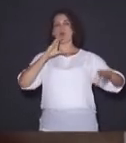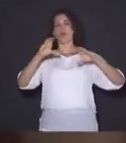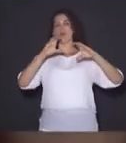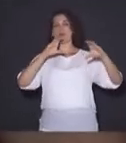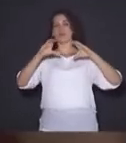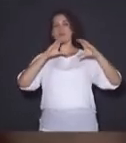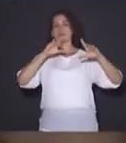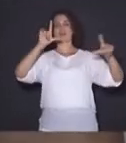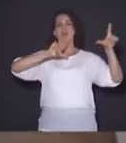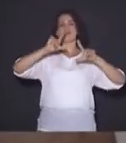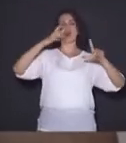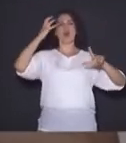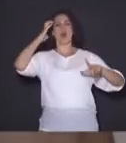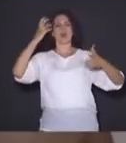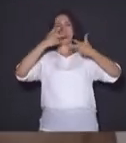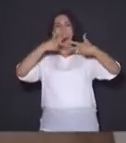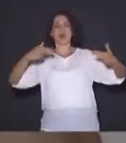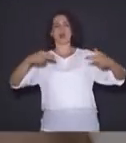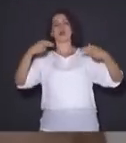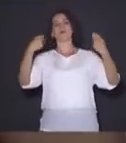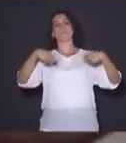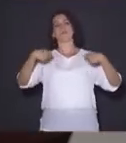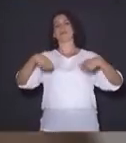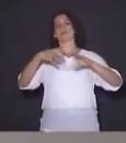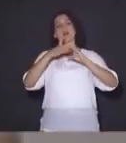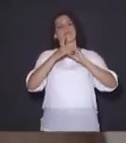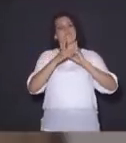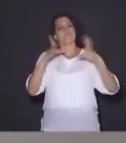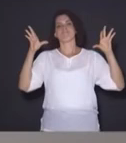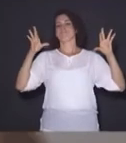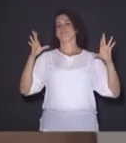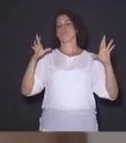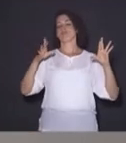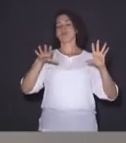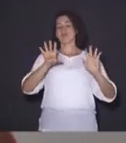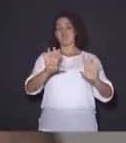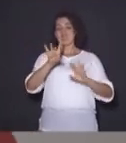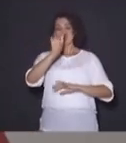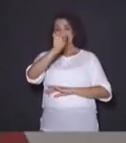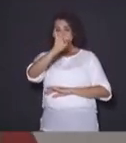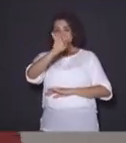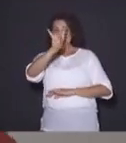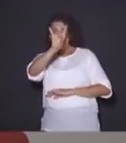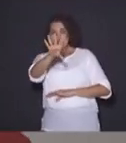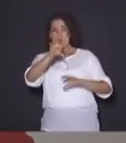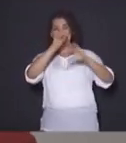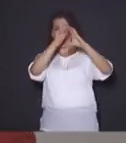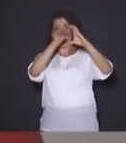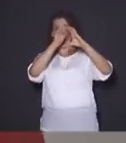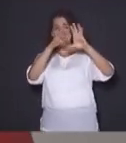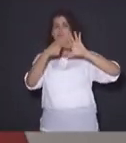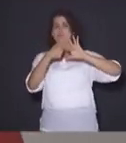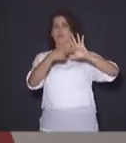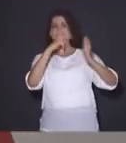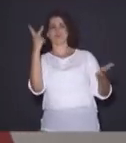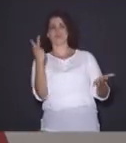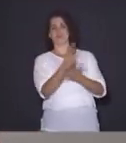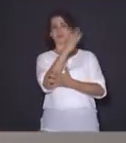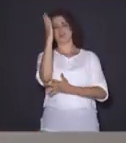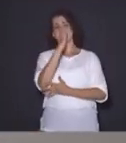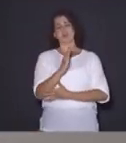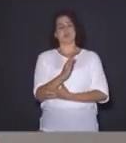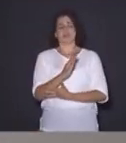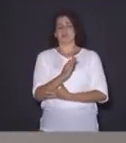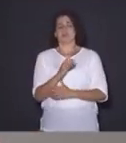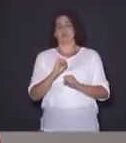não há democracia no brasil enquanto só rede globo de céu que acontece no brasil você tem que democratizar